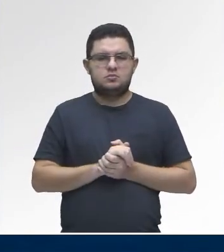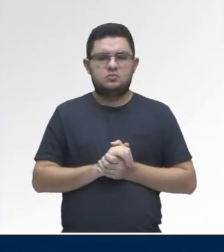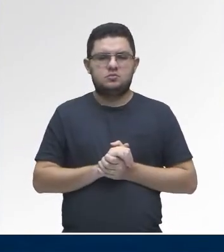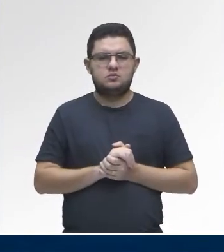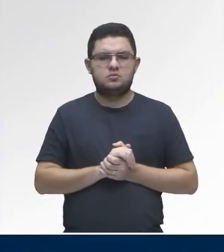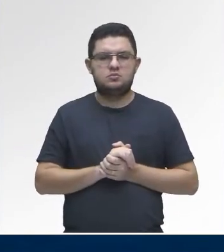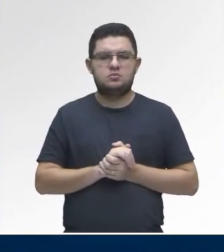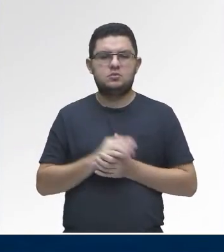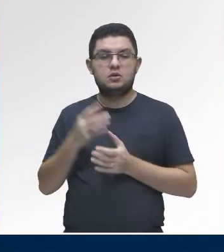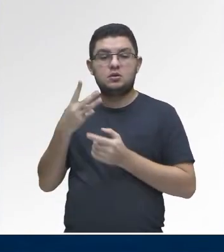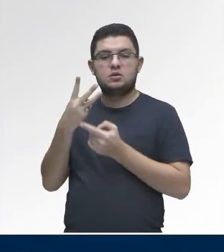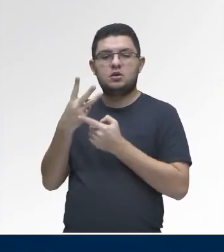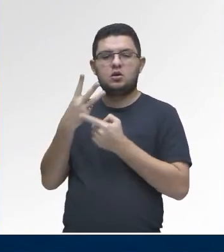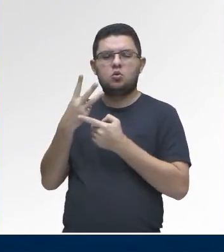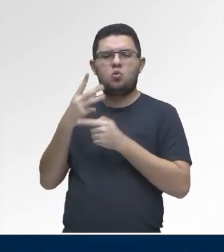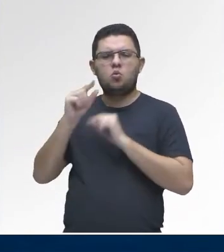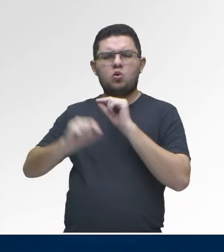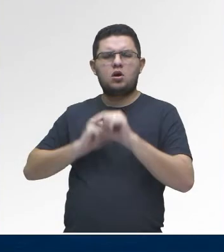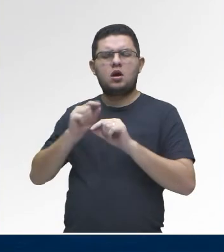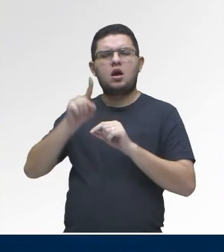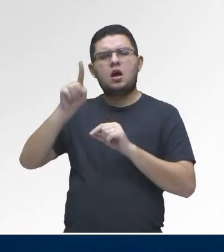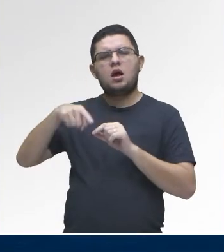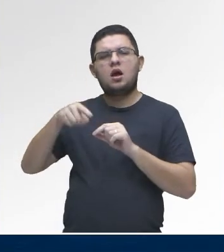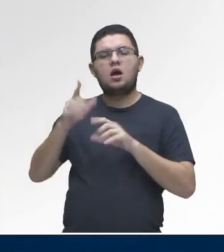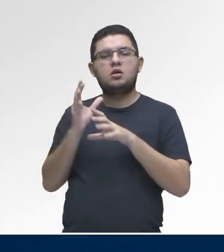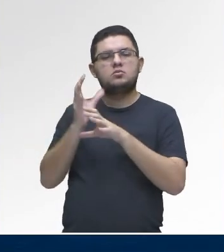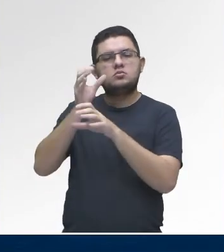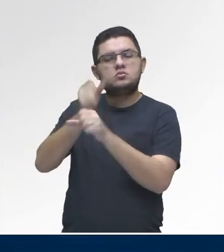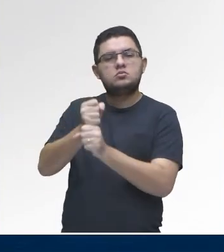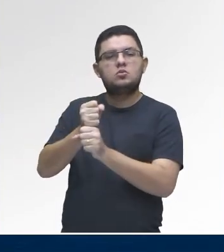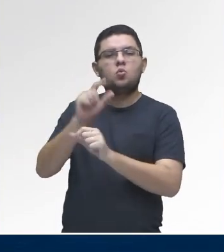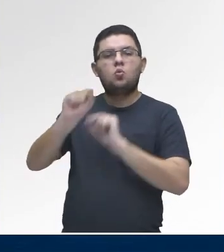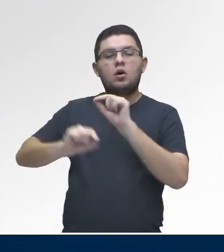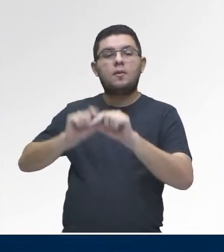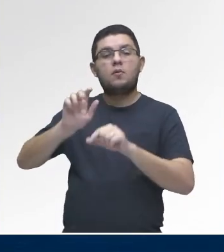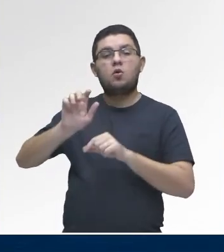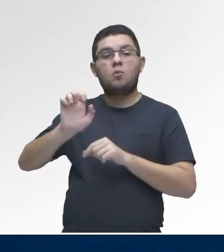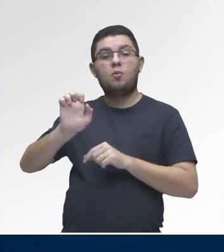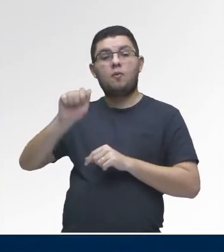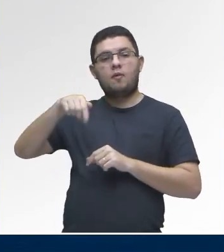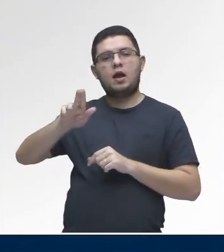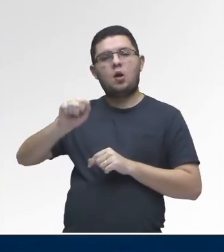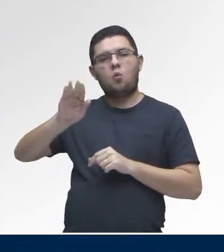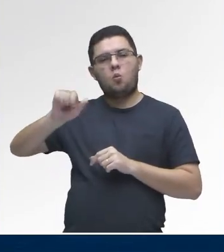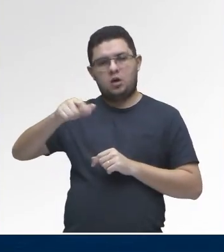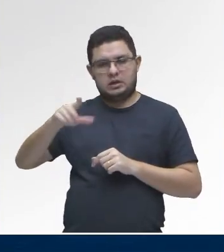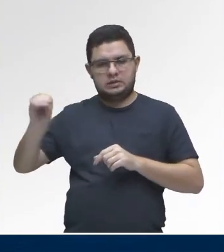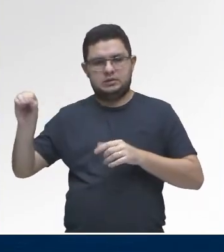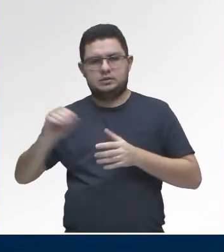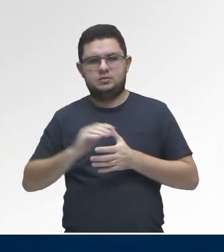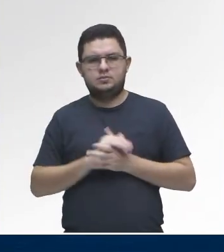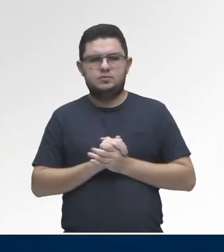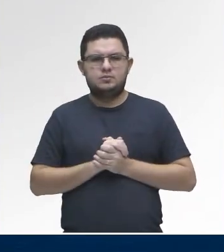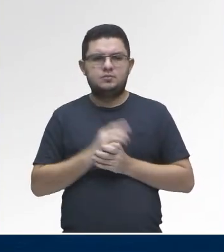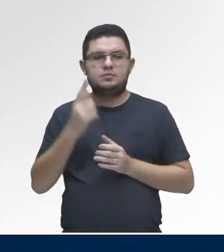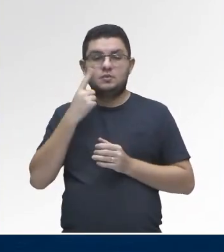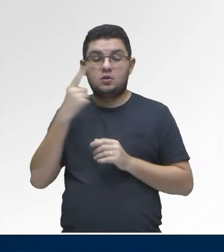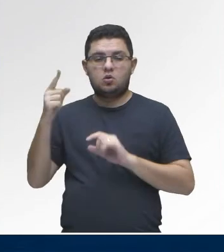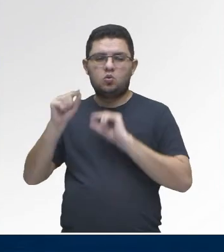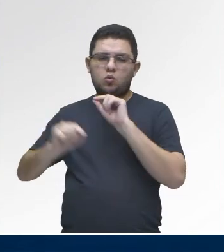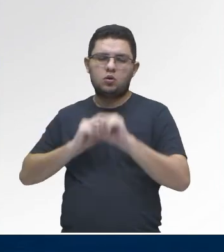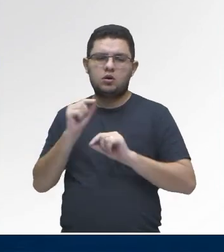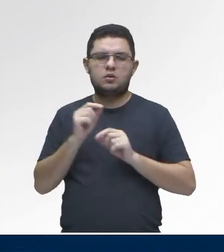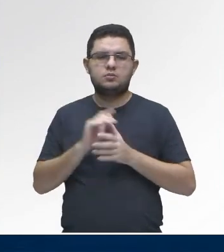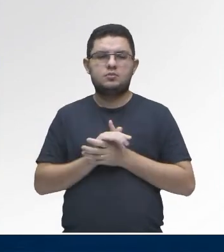de solução da equação. Então, olha só, a gente tem aqui